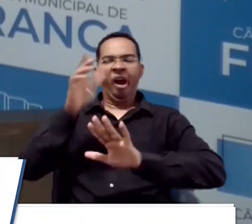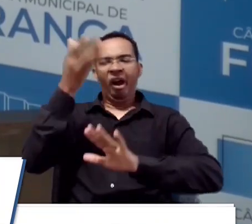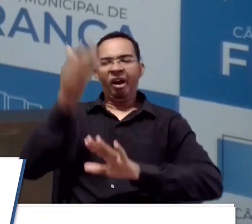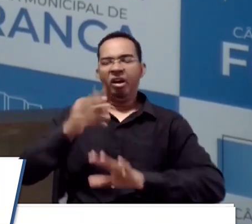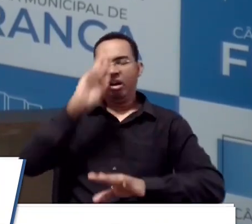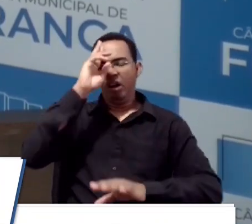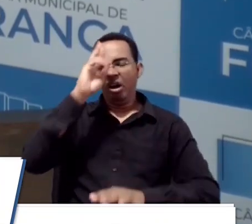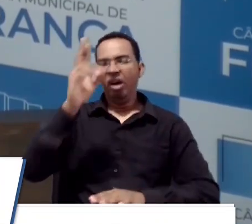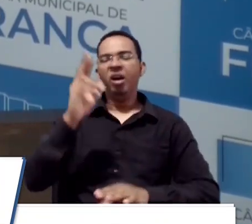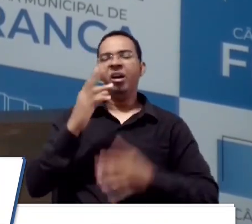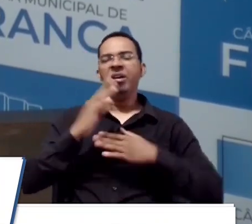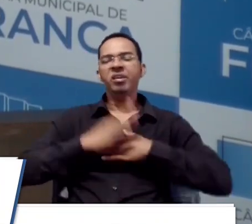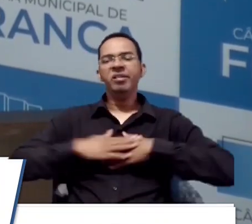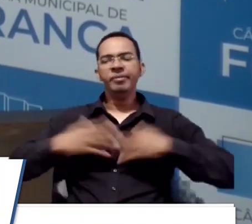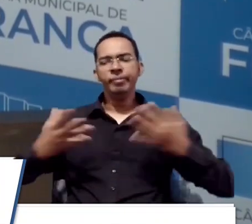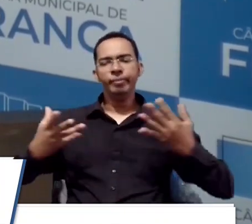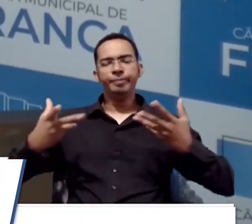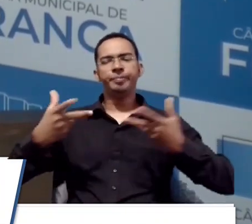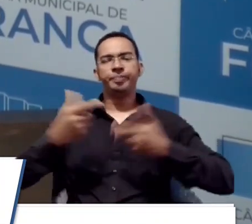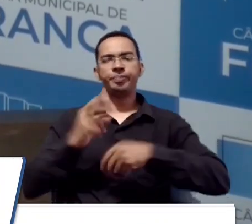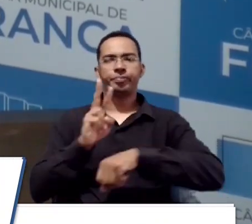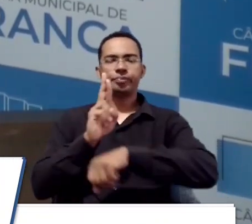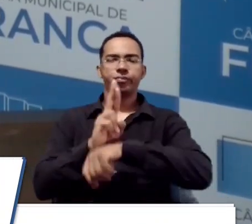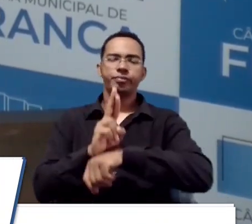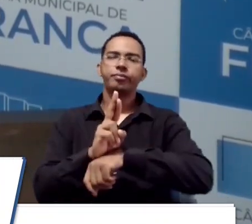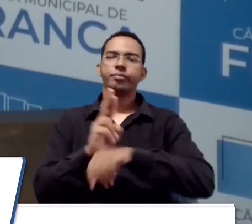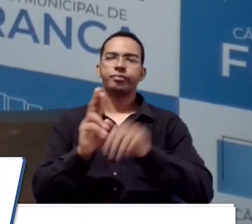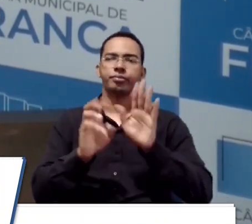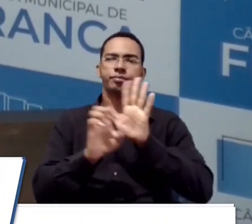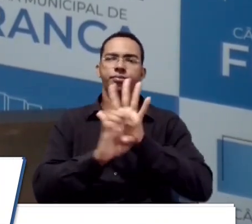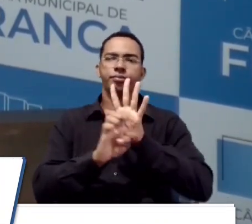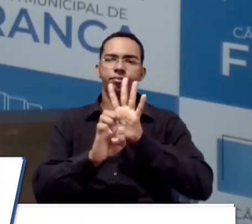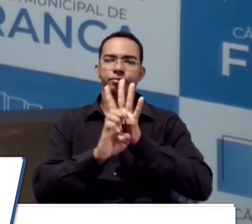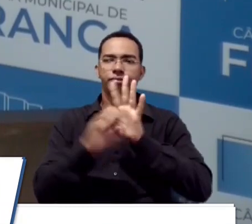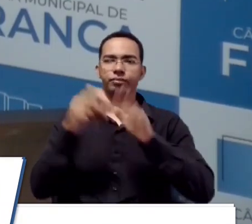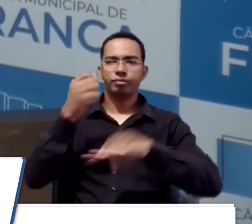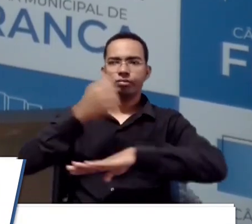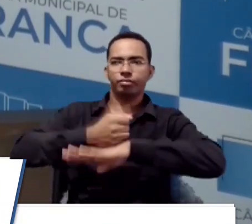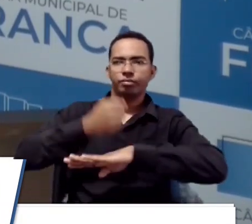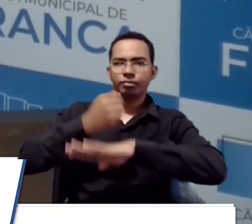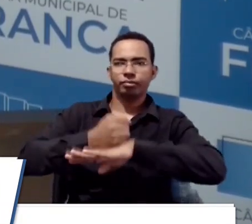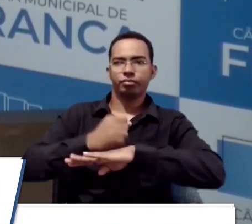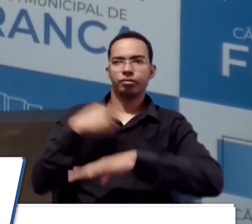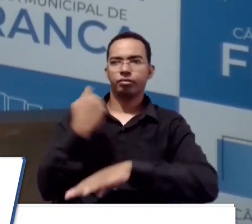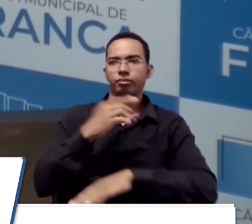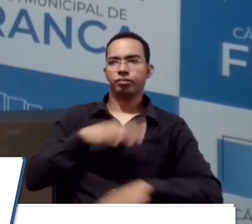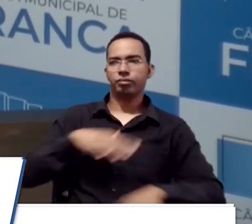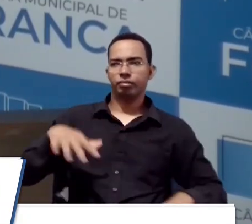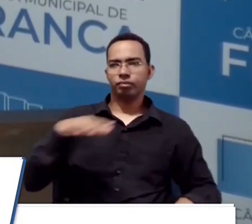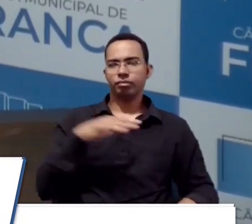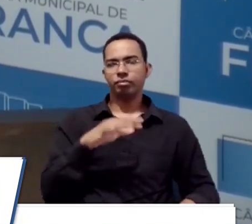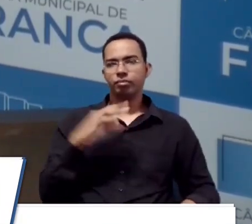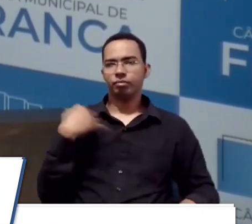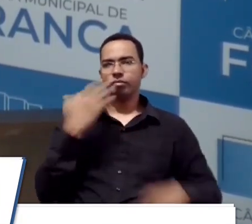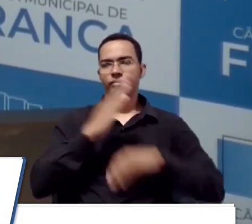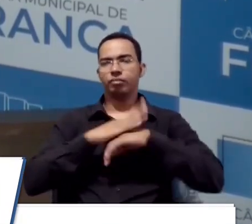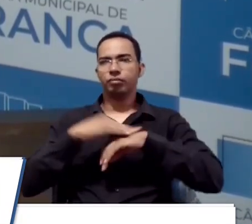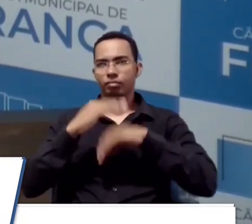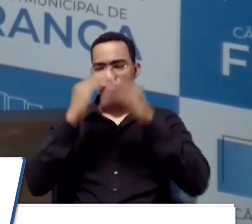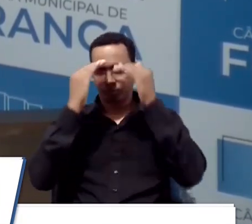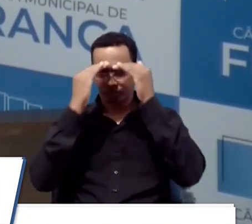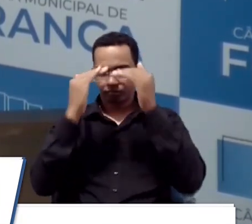com muita excelência à frente da Igreja do Evangelho Quadrangular em Franca e nossa região. Todo o nosso carinho e respeito,